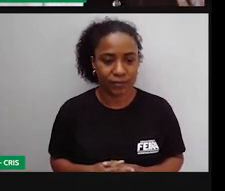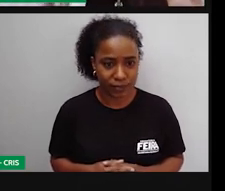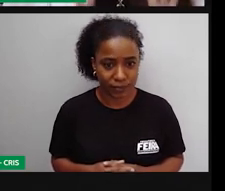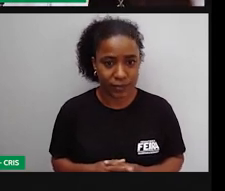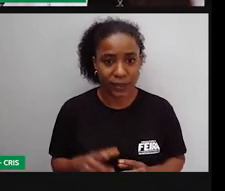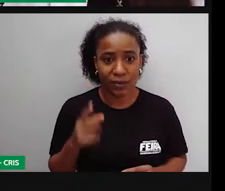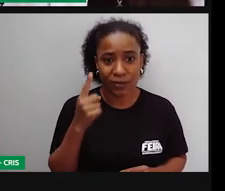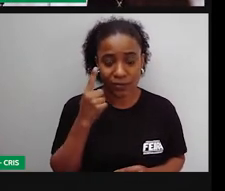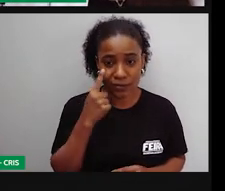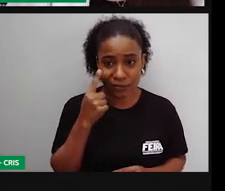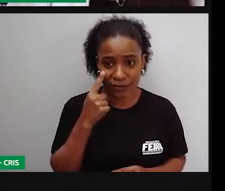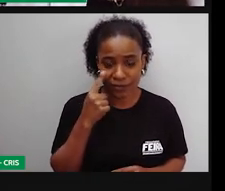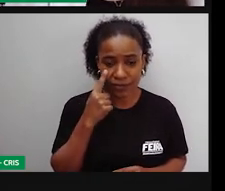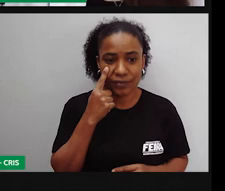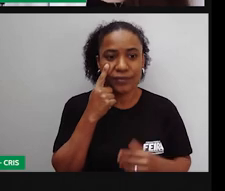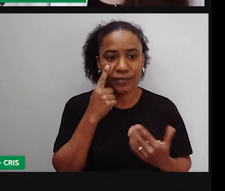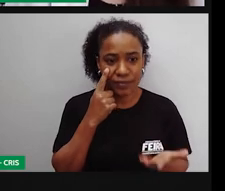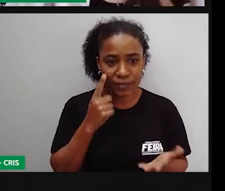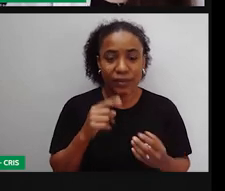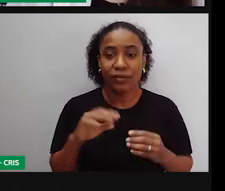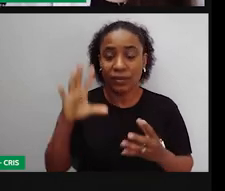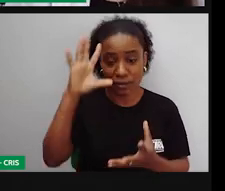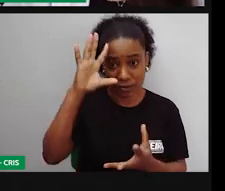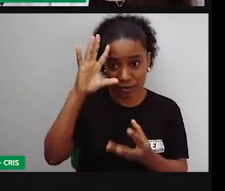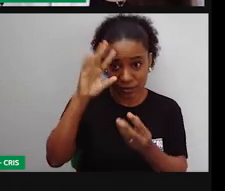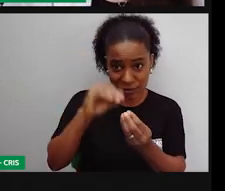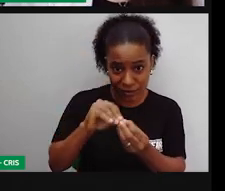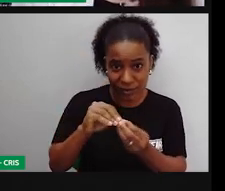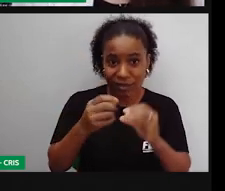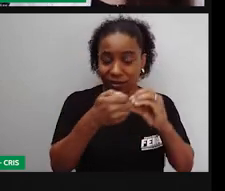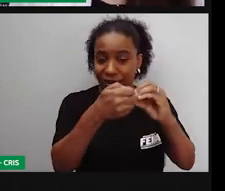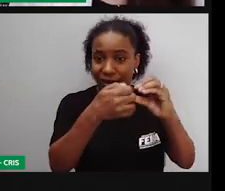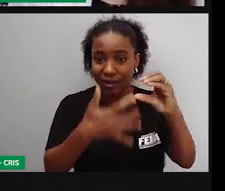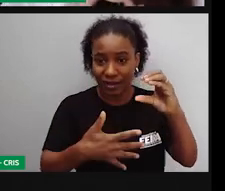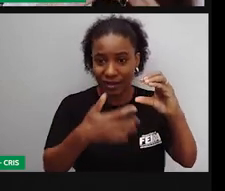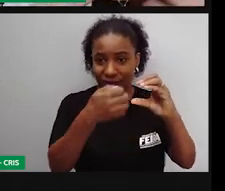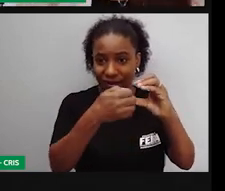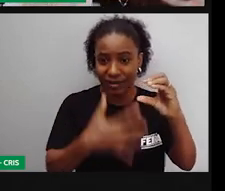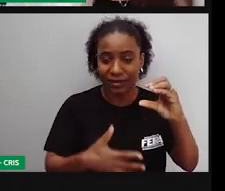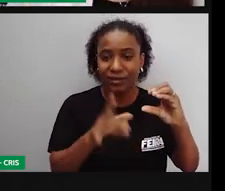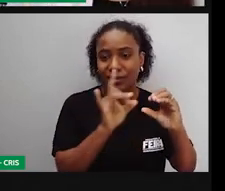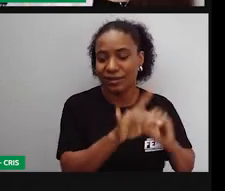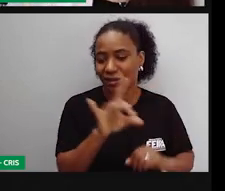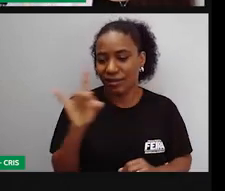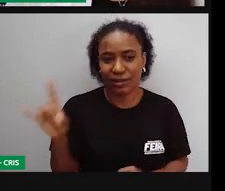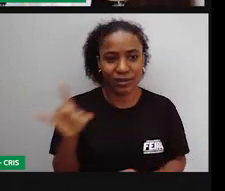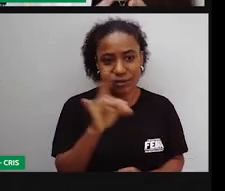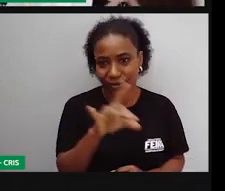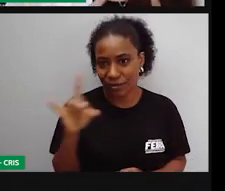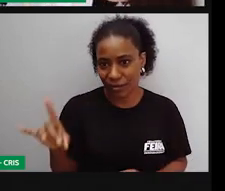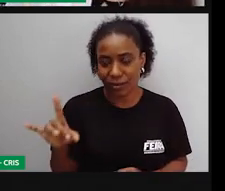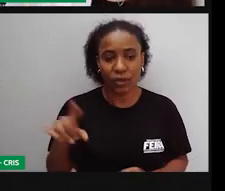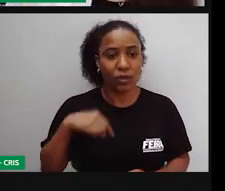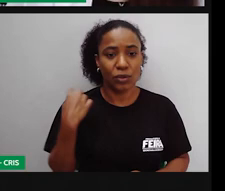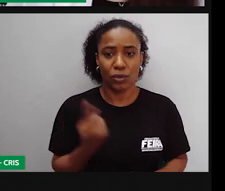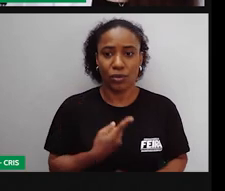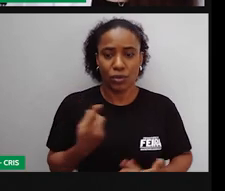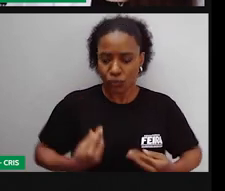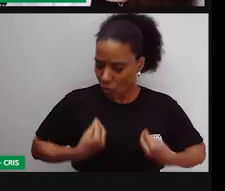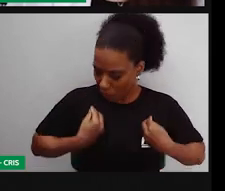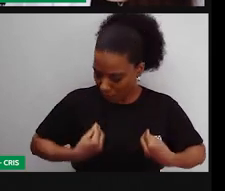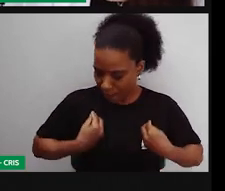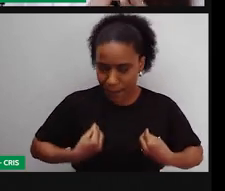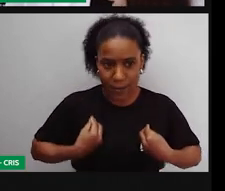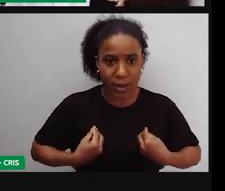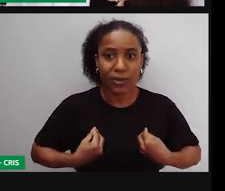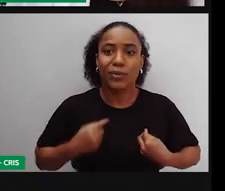Para que vocês entendam, né, essa aula foi para que vocês entendam essas características do que nos define como ser